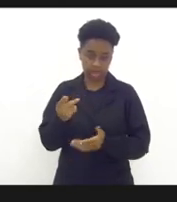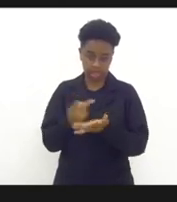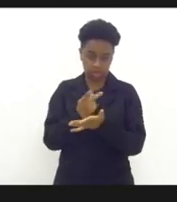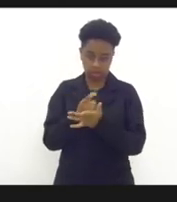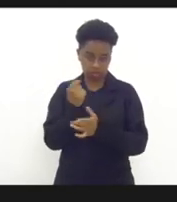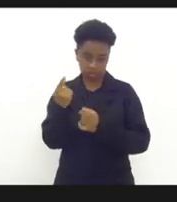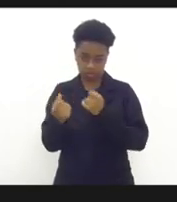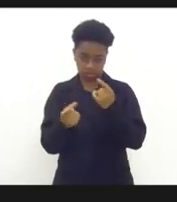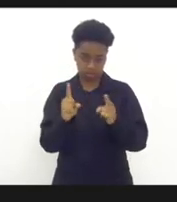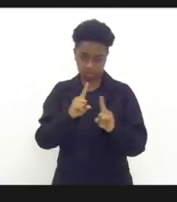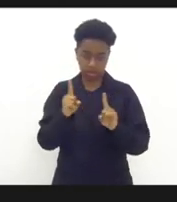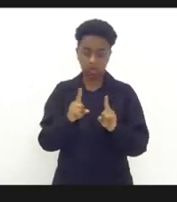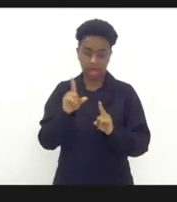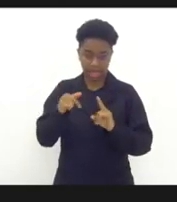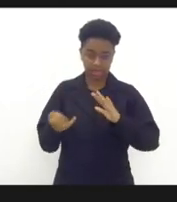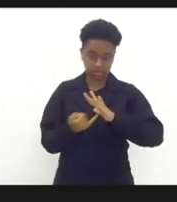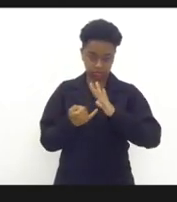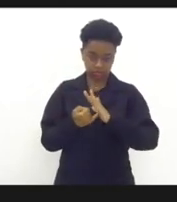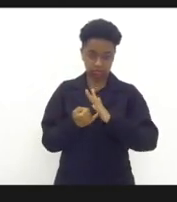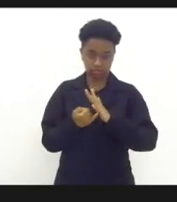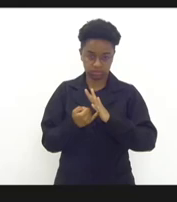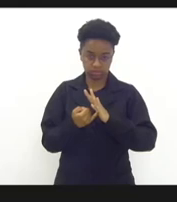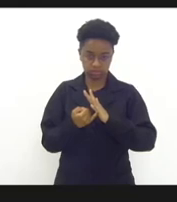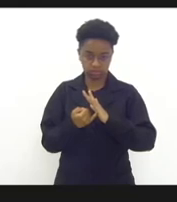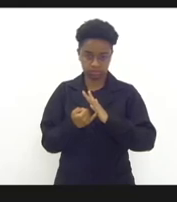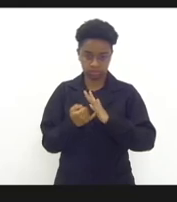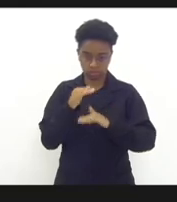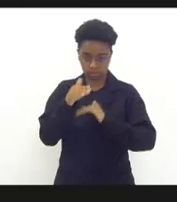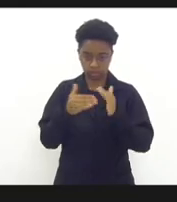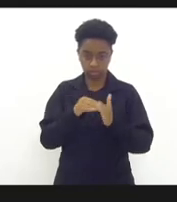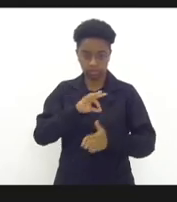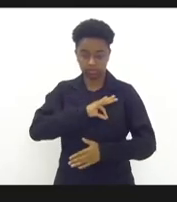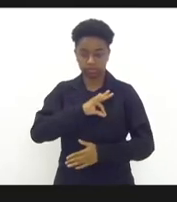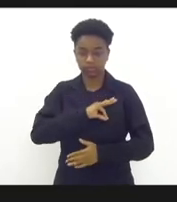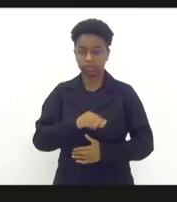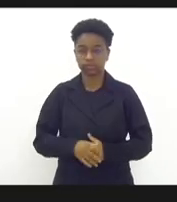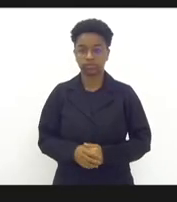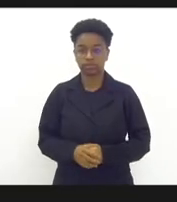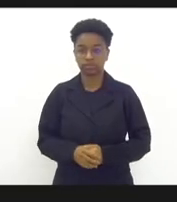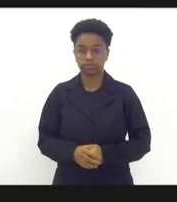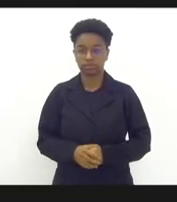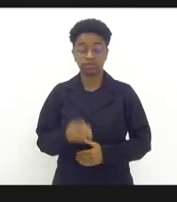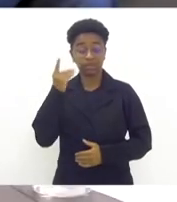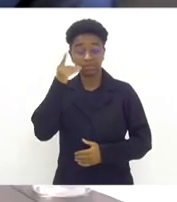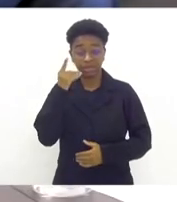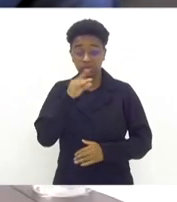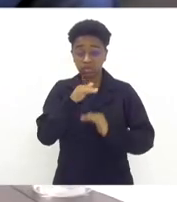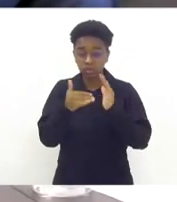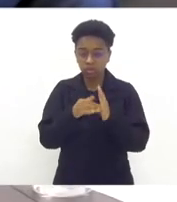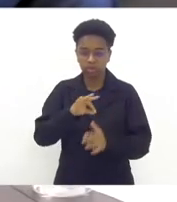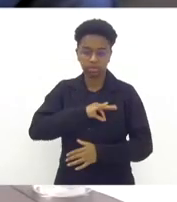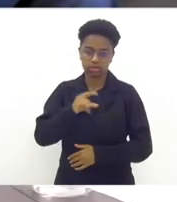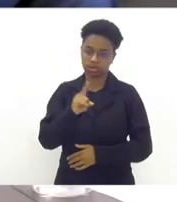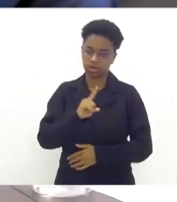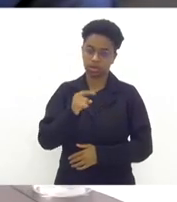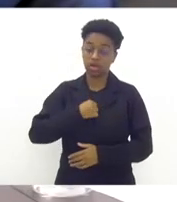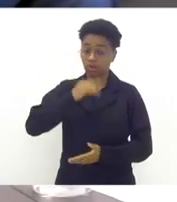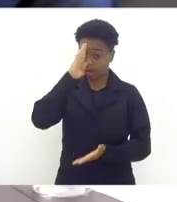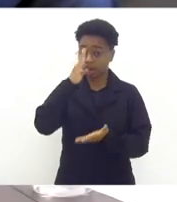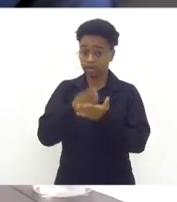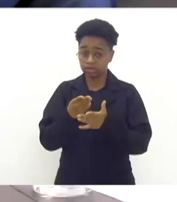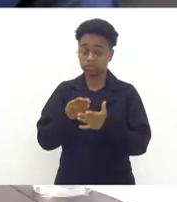policiais. É um erro institucional de toda a polícia. Não, de toda a polícia não, mas acredito que